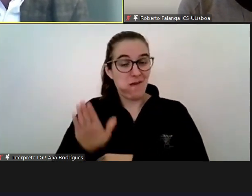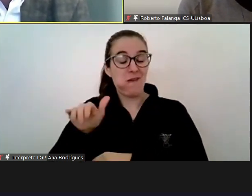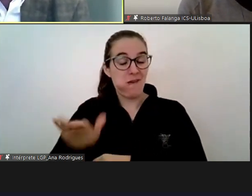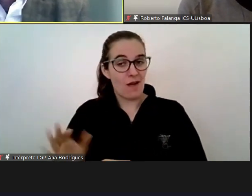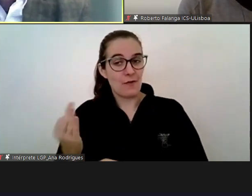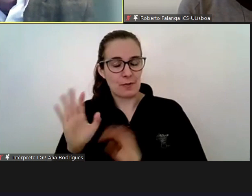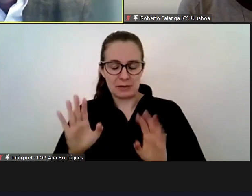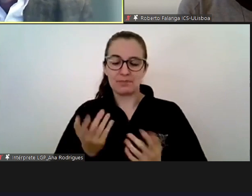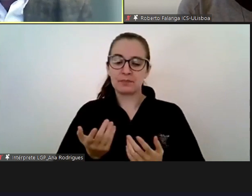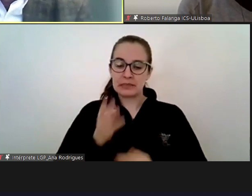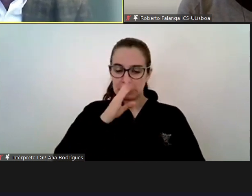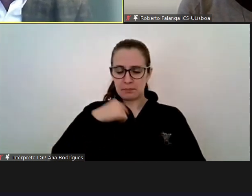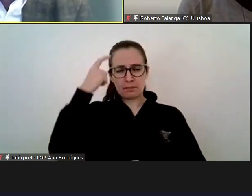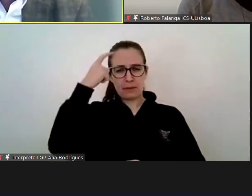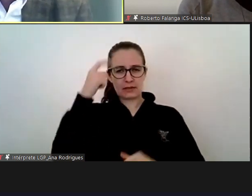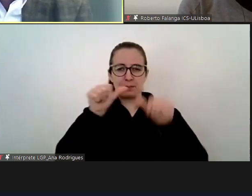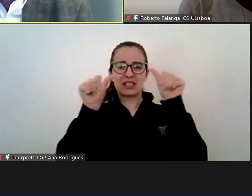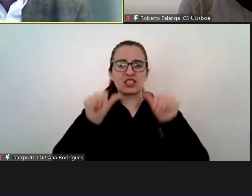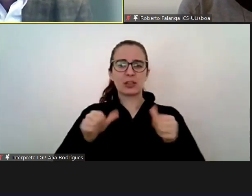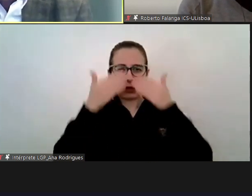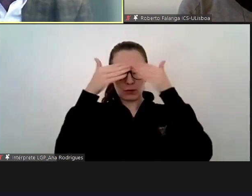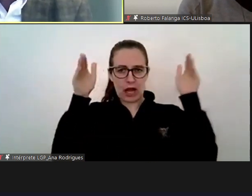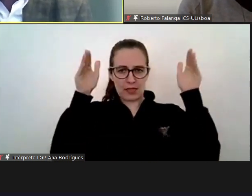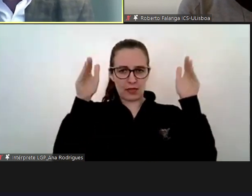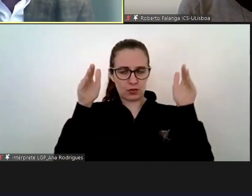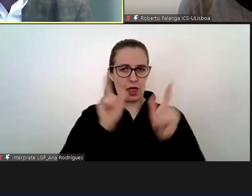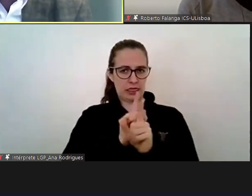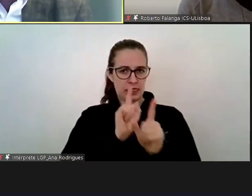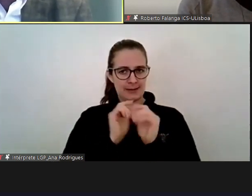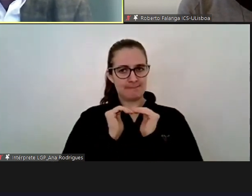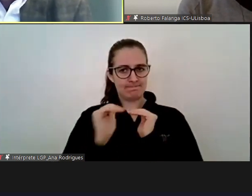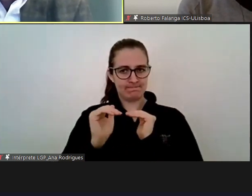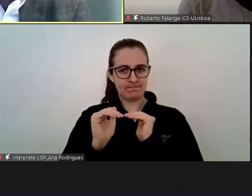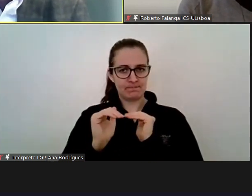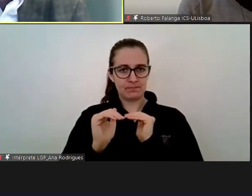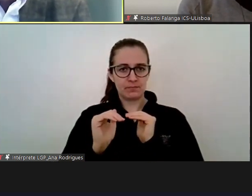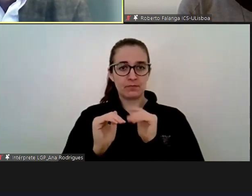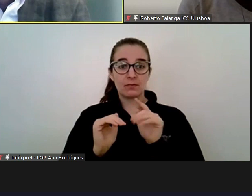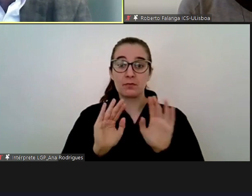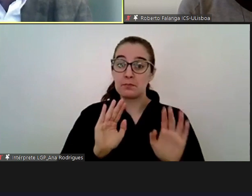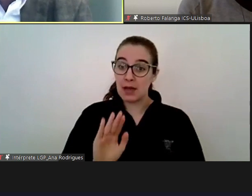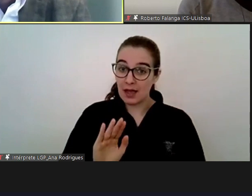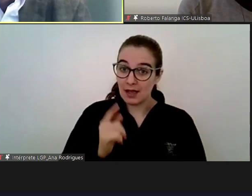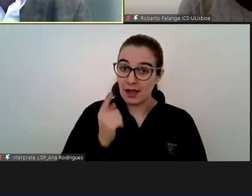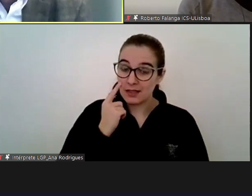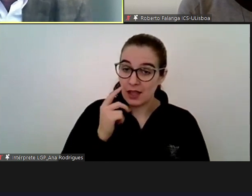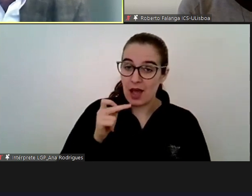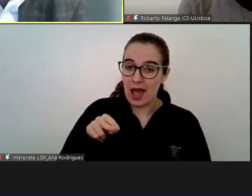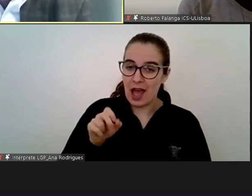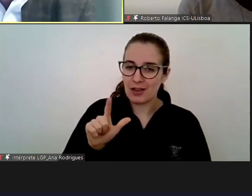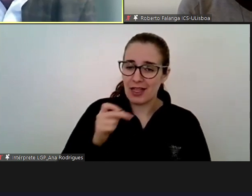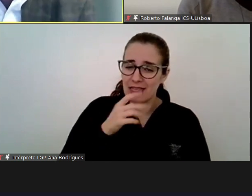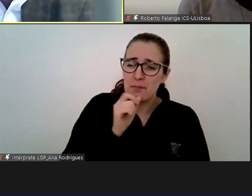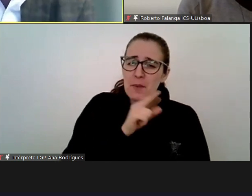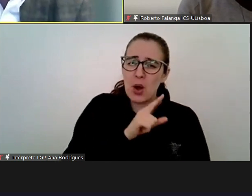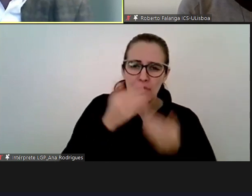o sistema democrático não regride, isso não quer dizer, como a Ângela estava a dizer, que não haja diferentes formas de organizar